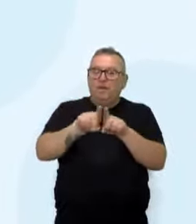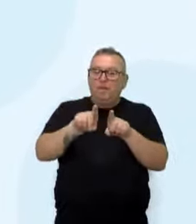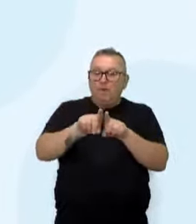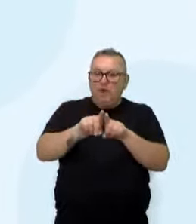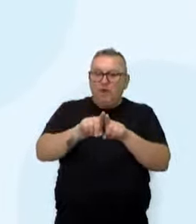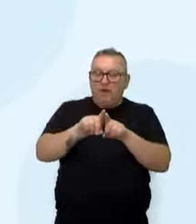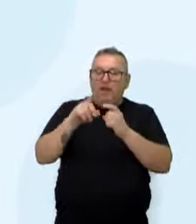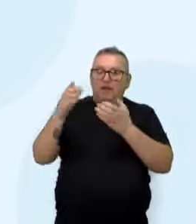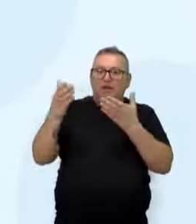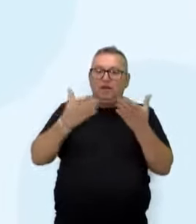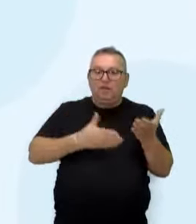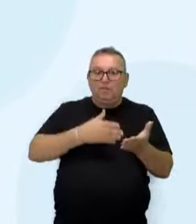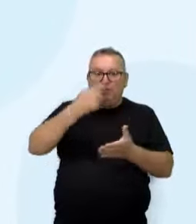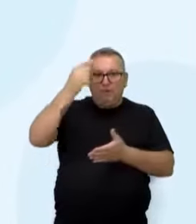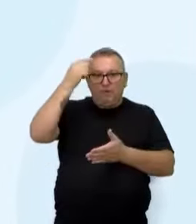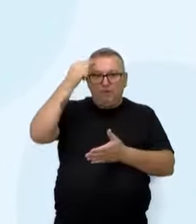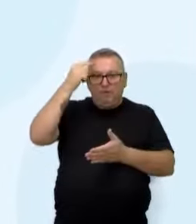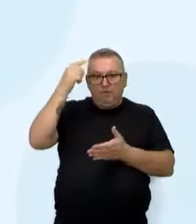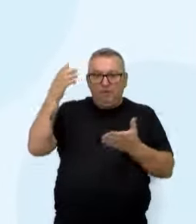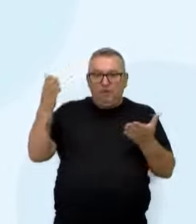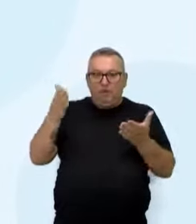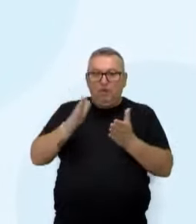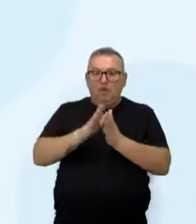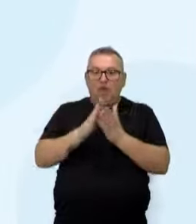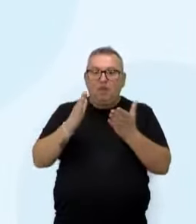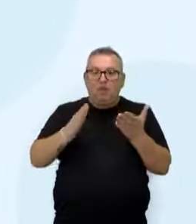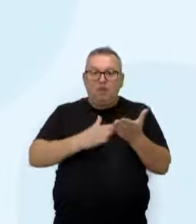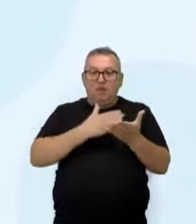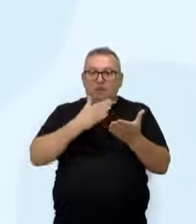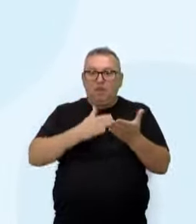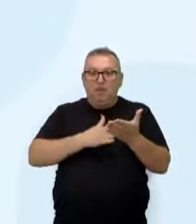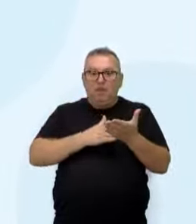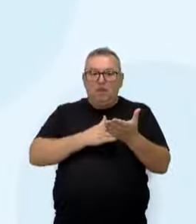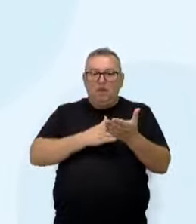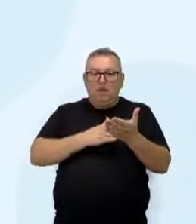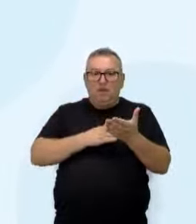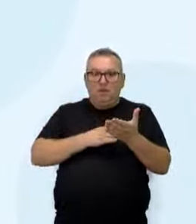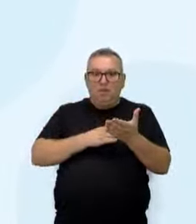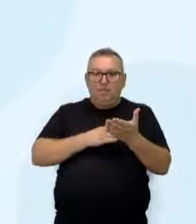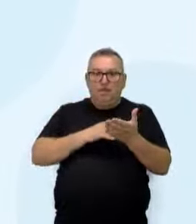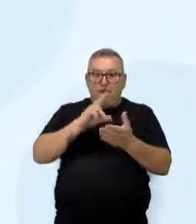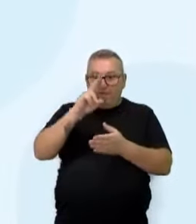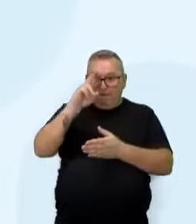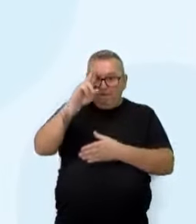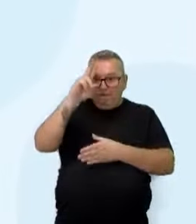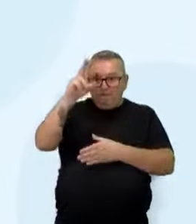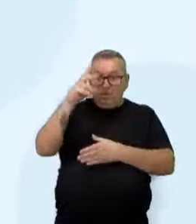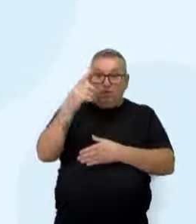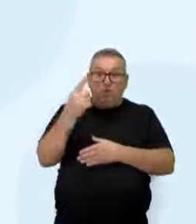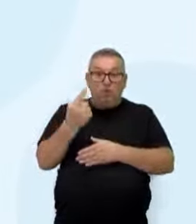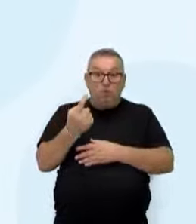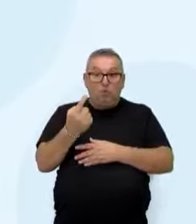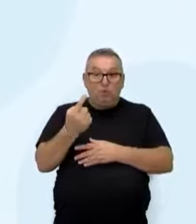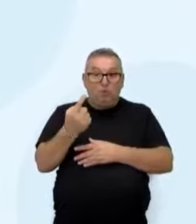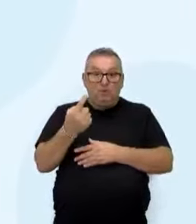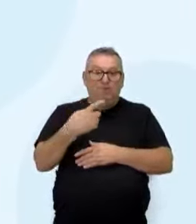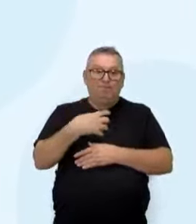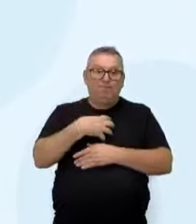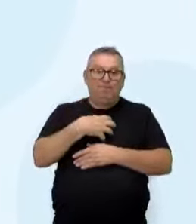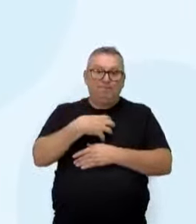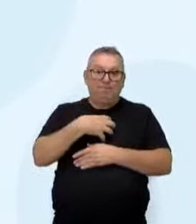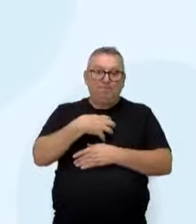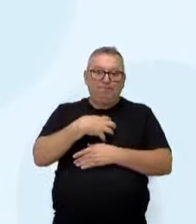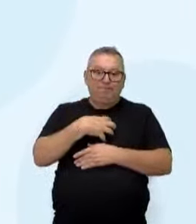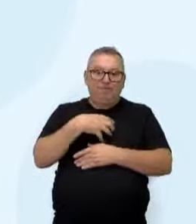também traz uma reflexão nesse livro que se chama A Força do Um, uma ideia, um sentimento,